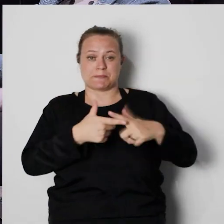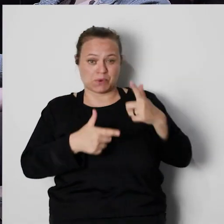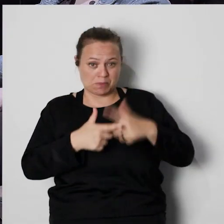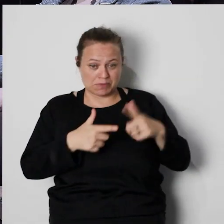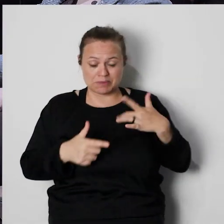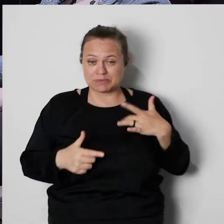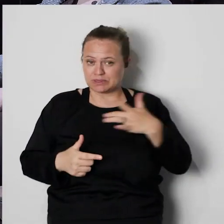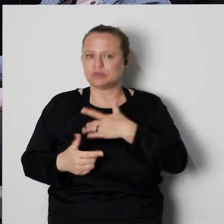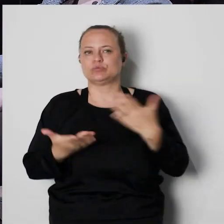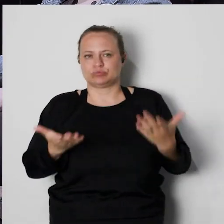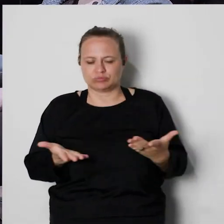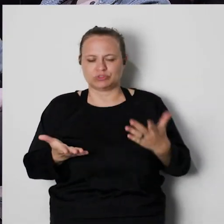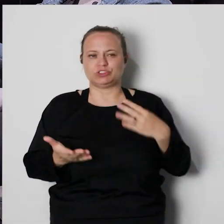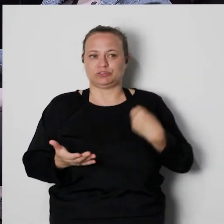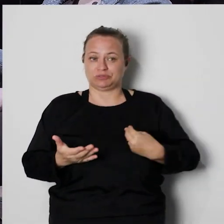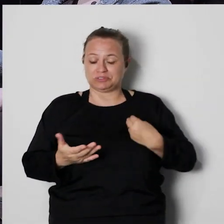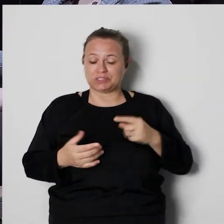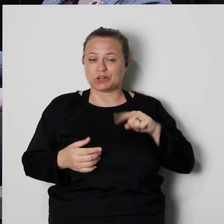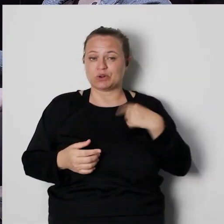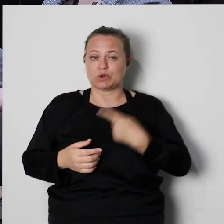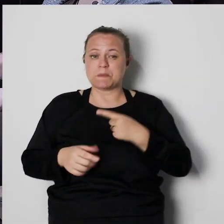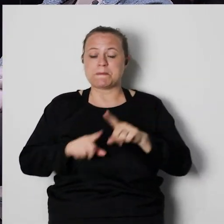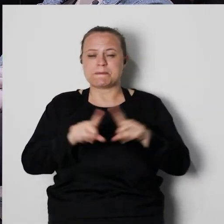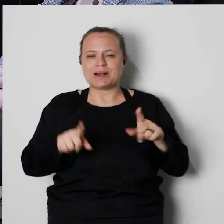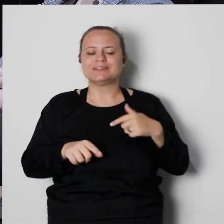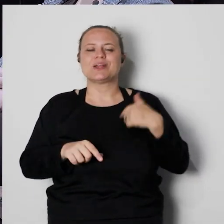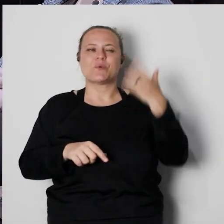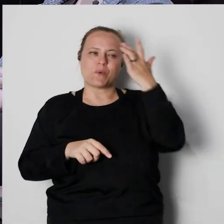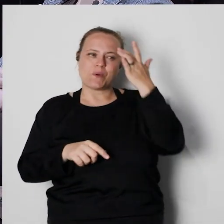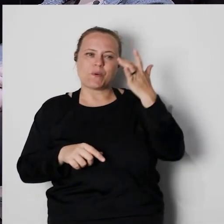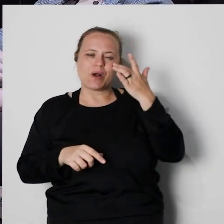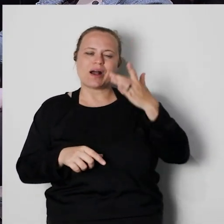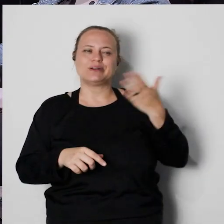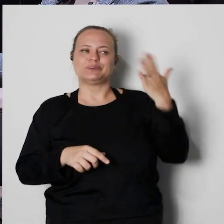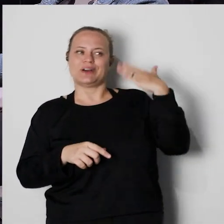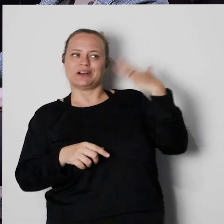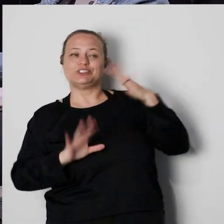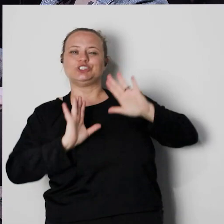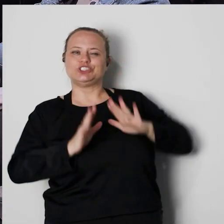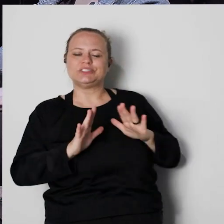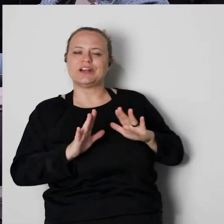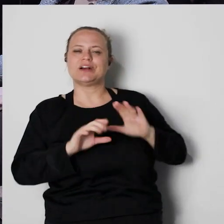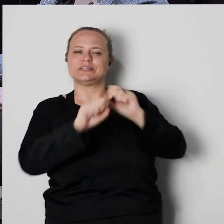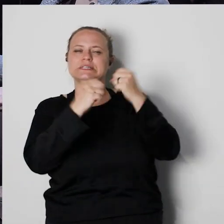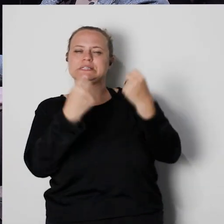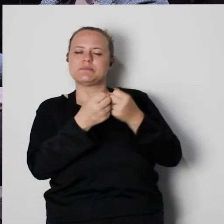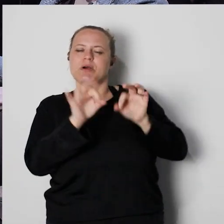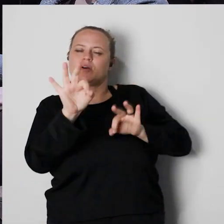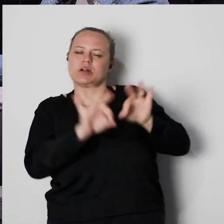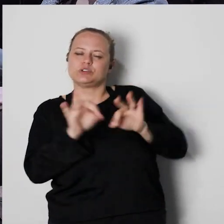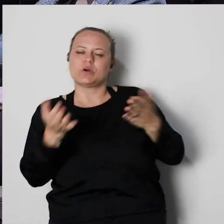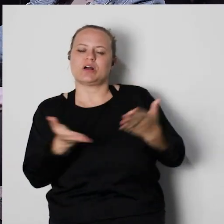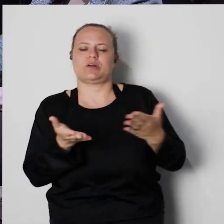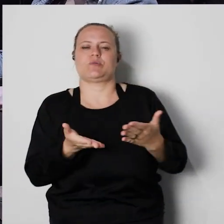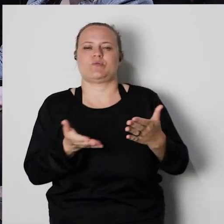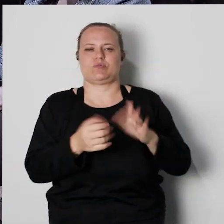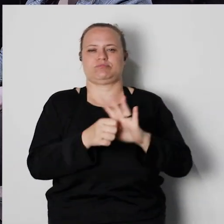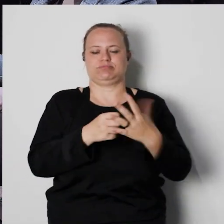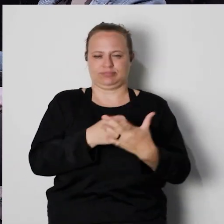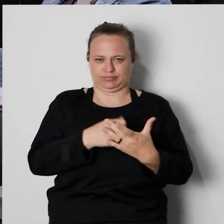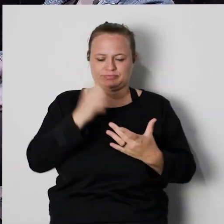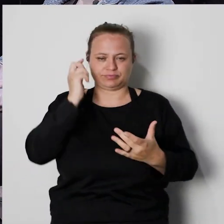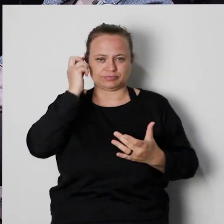com muita pressão popular, é claro, e muita articulação, e diante de uma crise sanitária, né, e de vida,